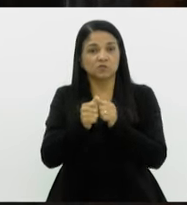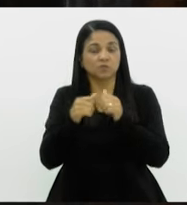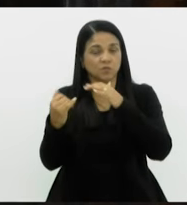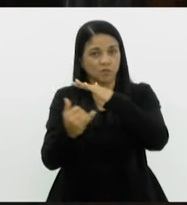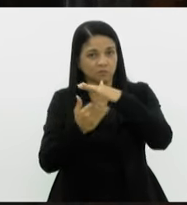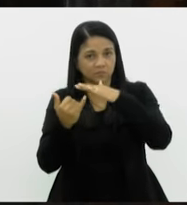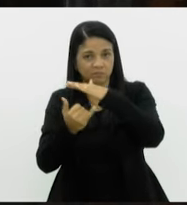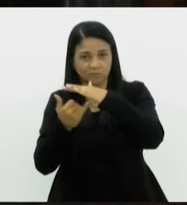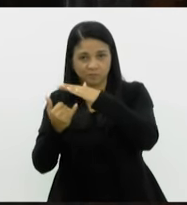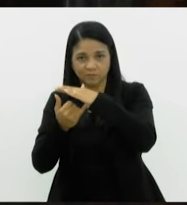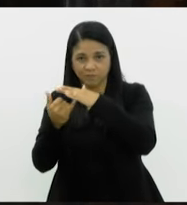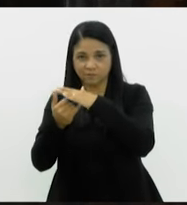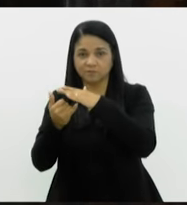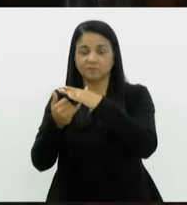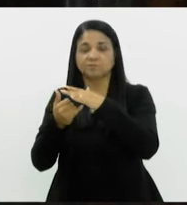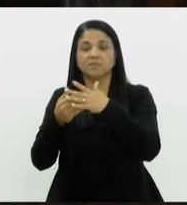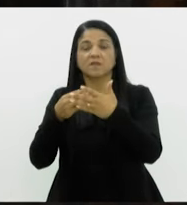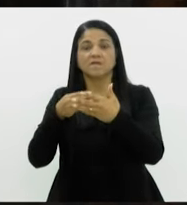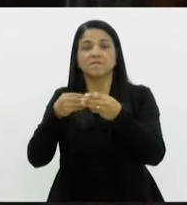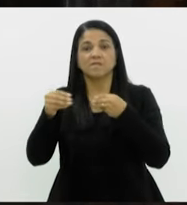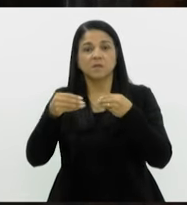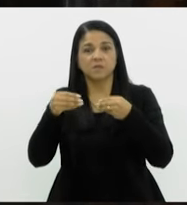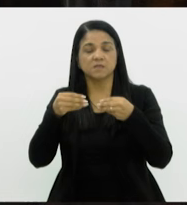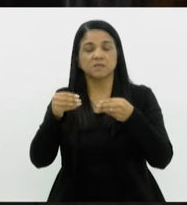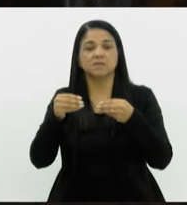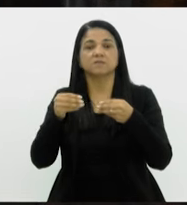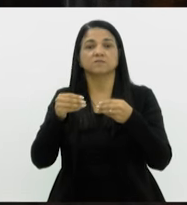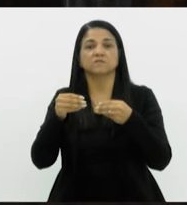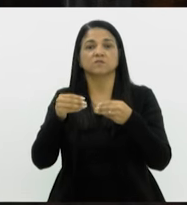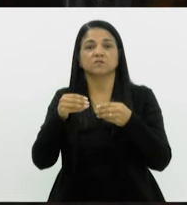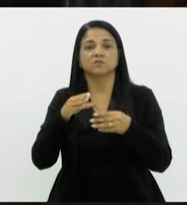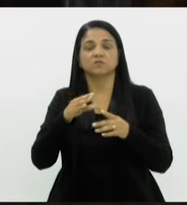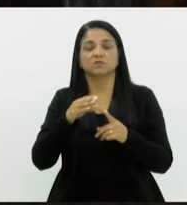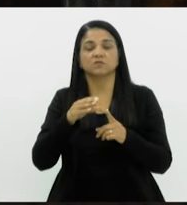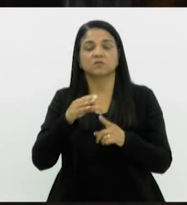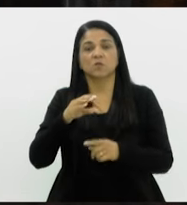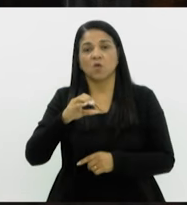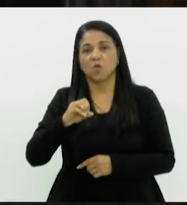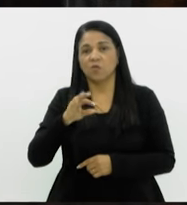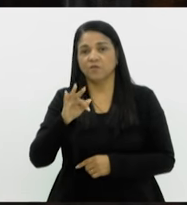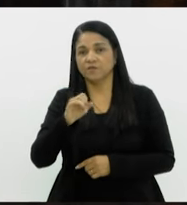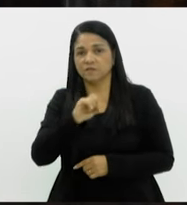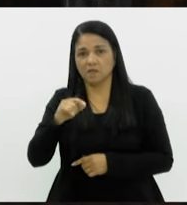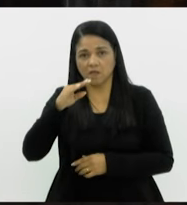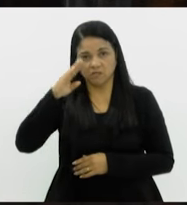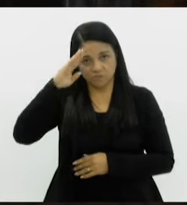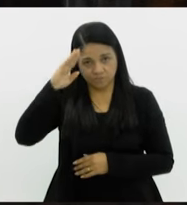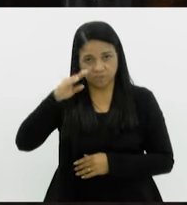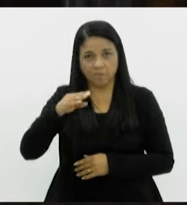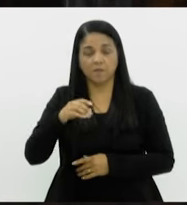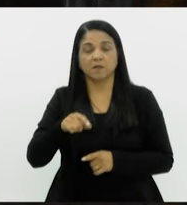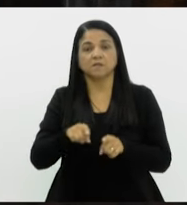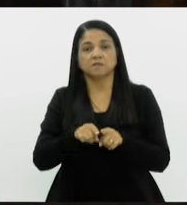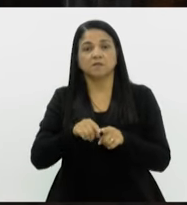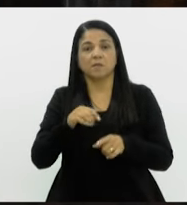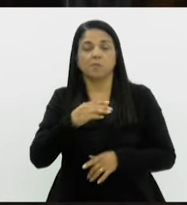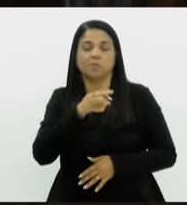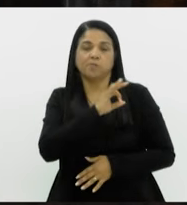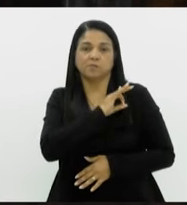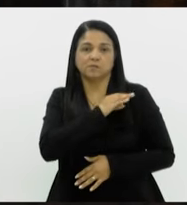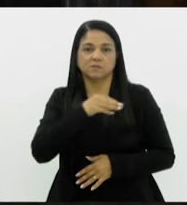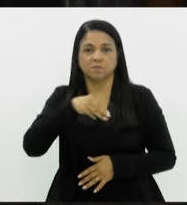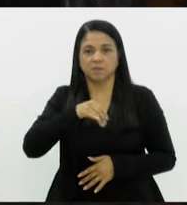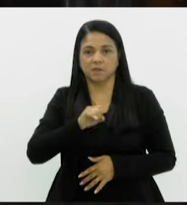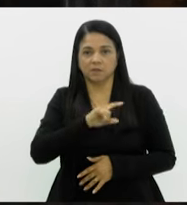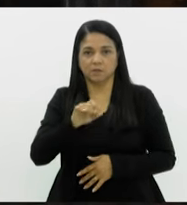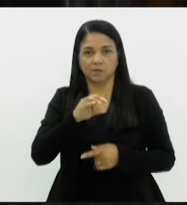órgãos competentes, viabilize a absorção dos oficiais de praças temporários no quadro permanente da Polícia Militar do Estado do Rio de